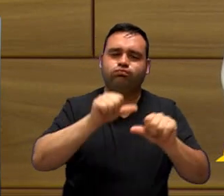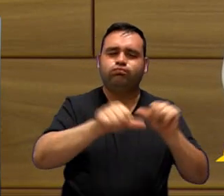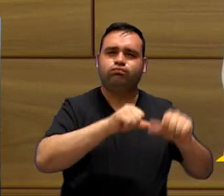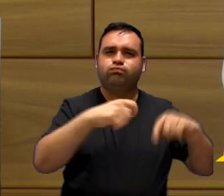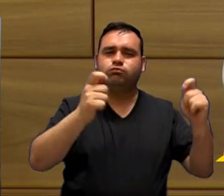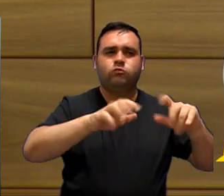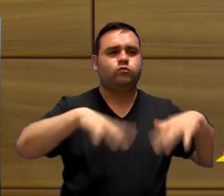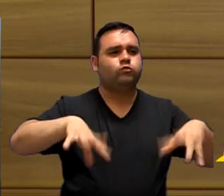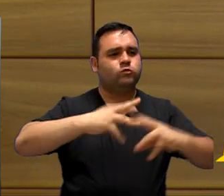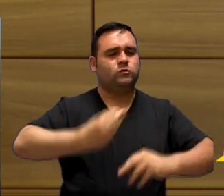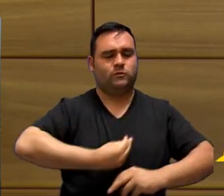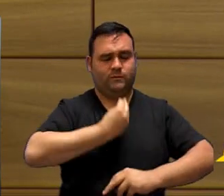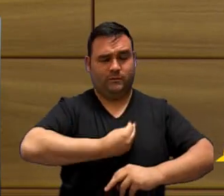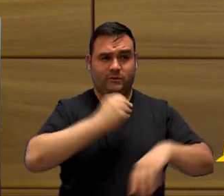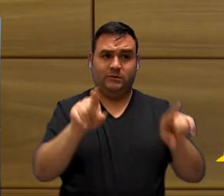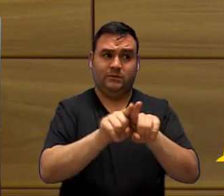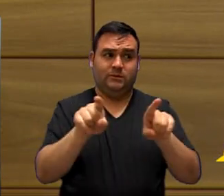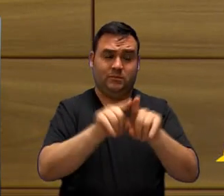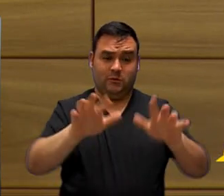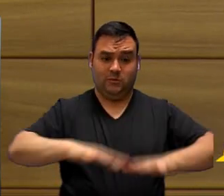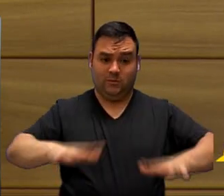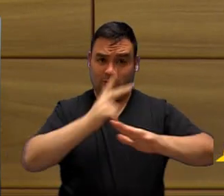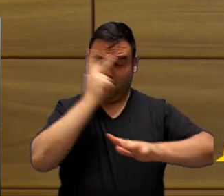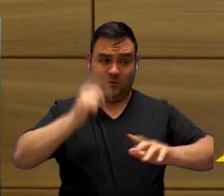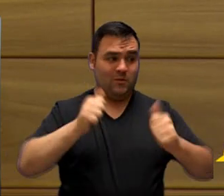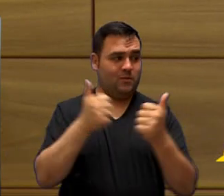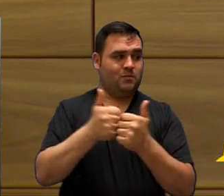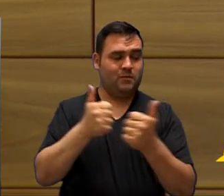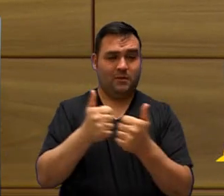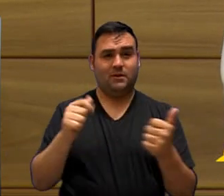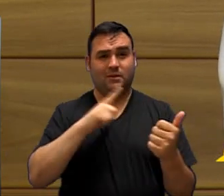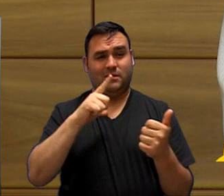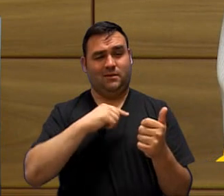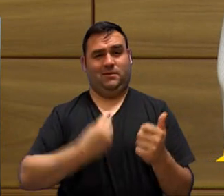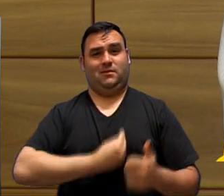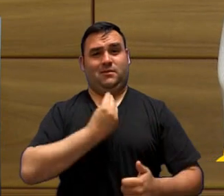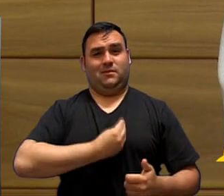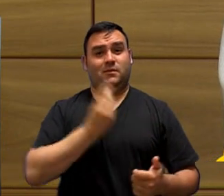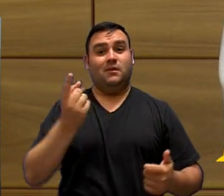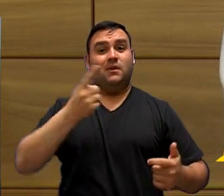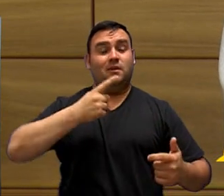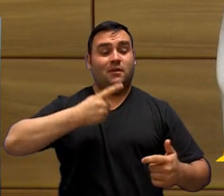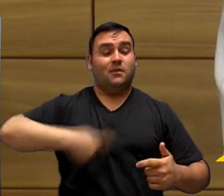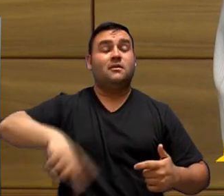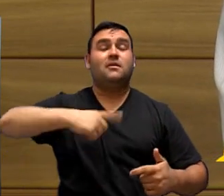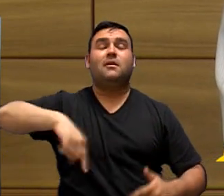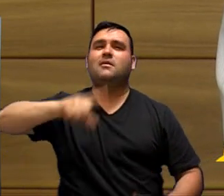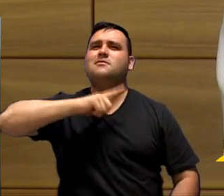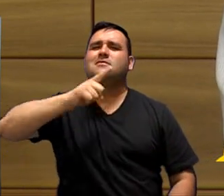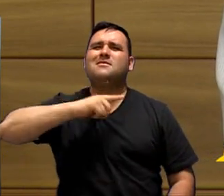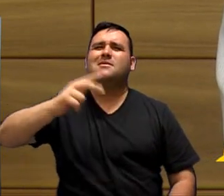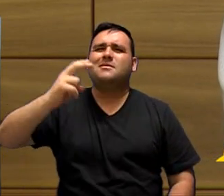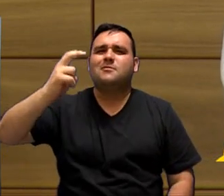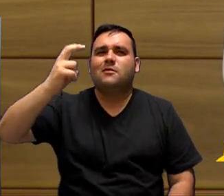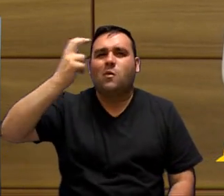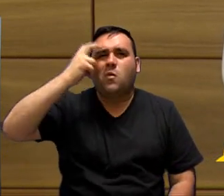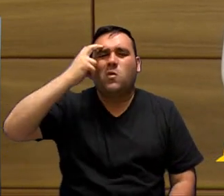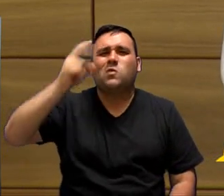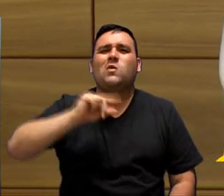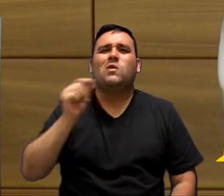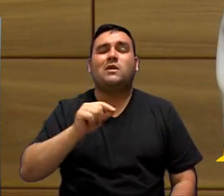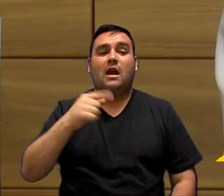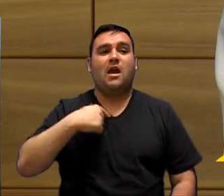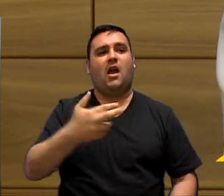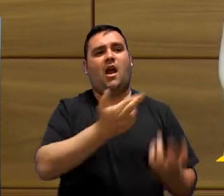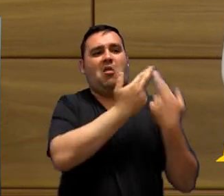melhorar as nossas vidas e as vidas daquelas pessoas que nos cercam. A gente cresce com uma cultura de